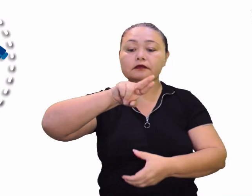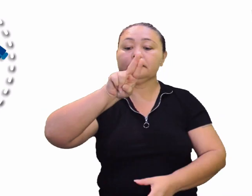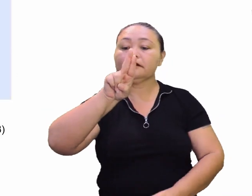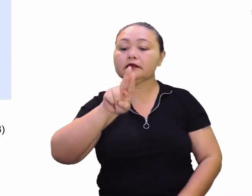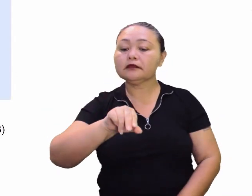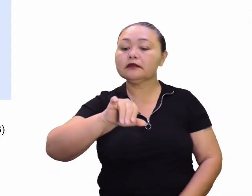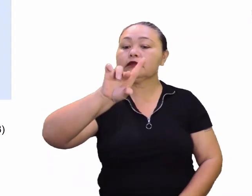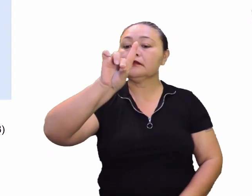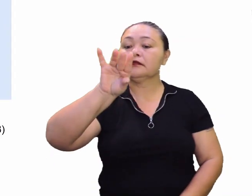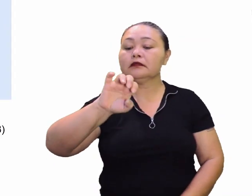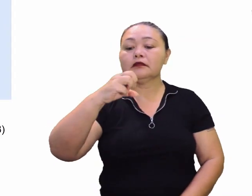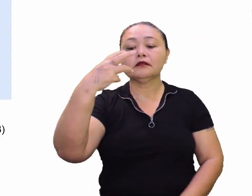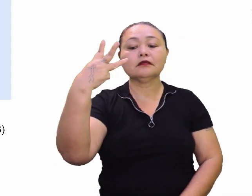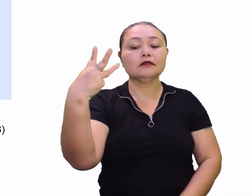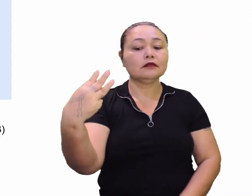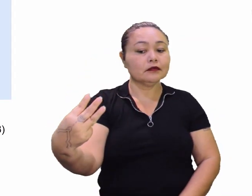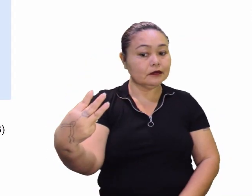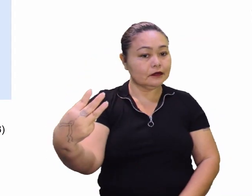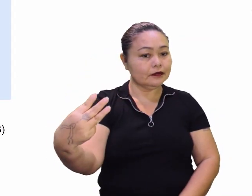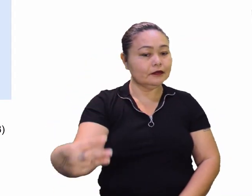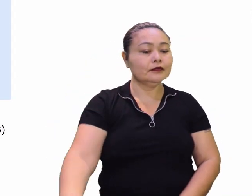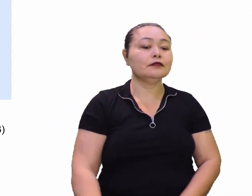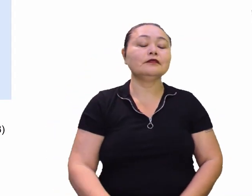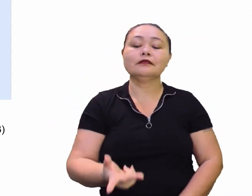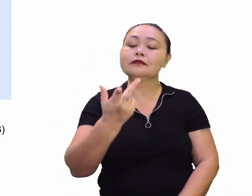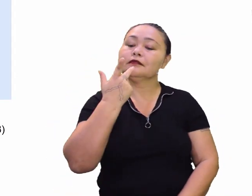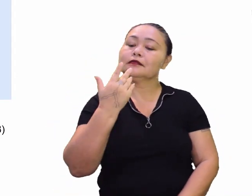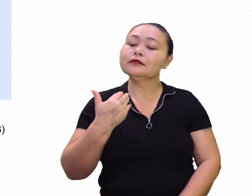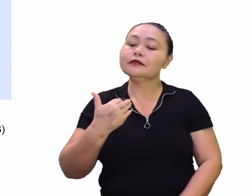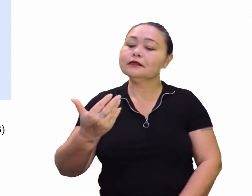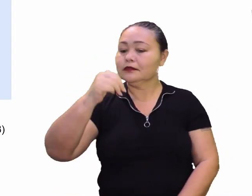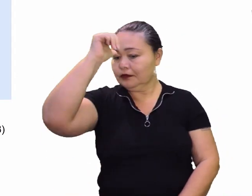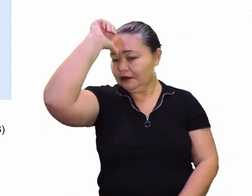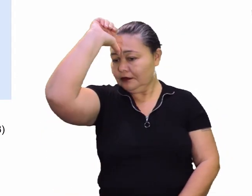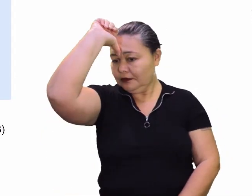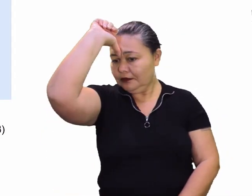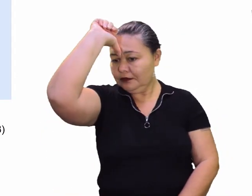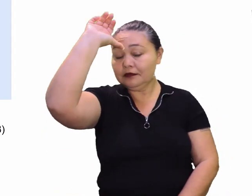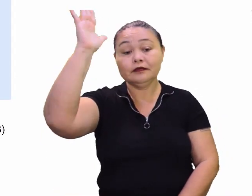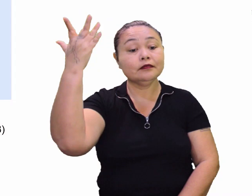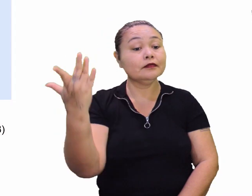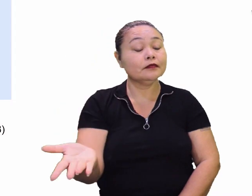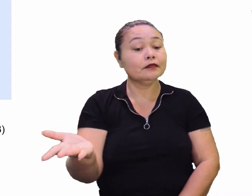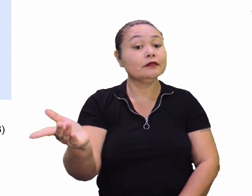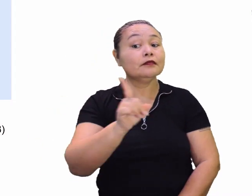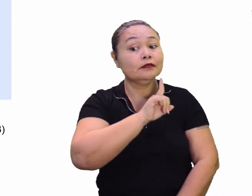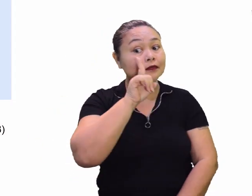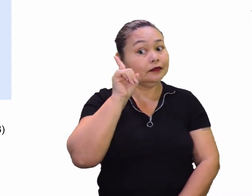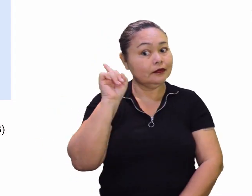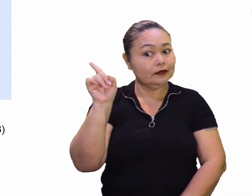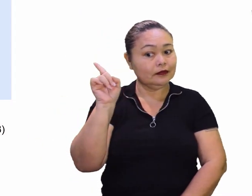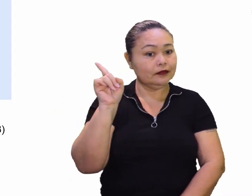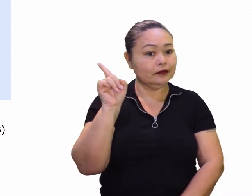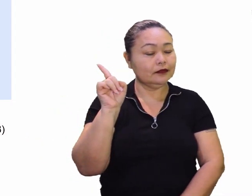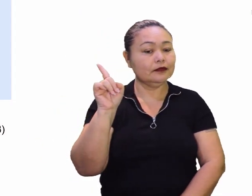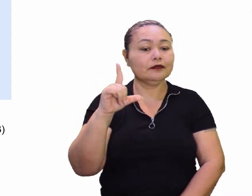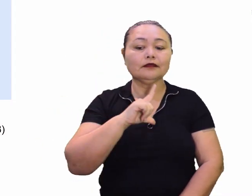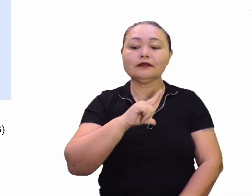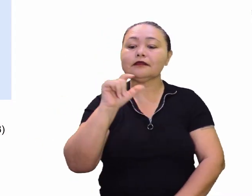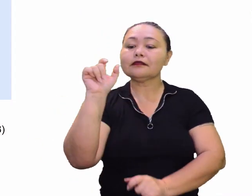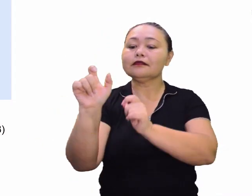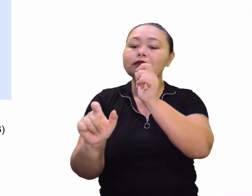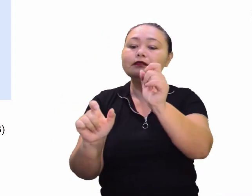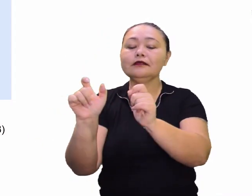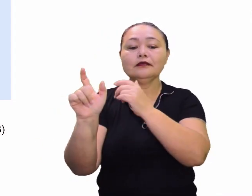aí no final. Iniciamos a aula falando sobre a Índia, professor Jorge. Rogério, lá, esses